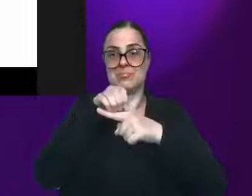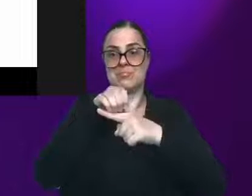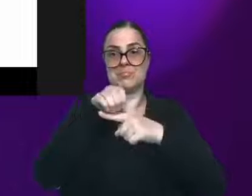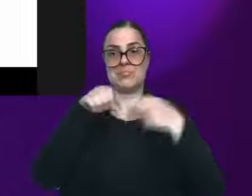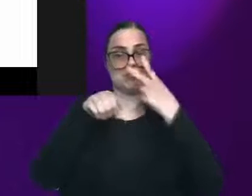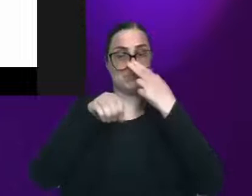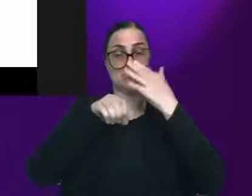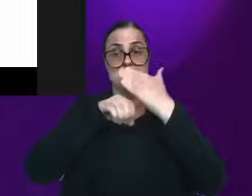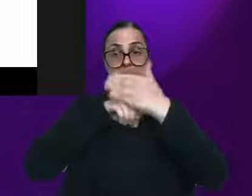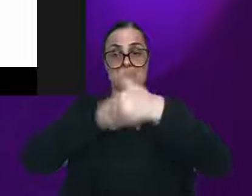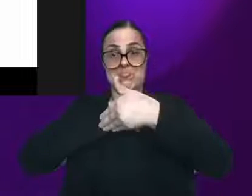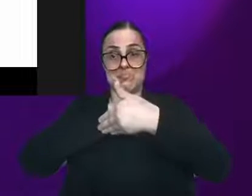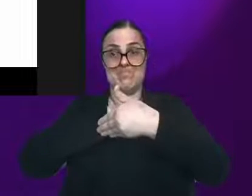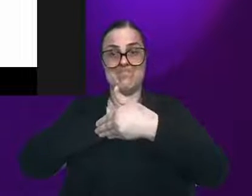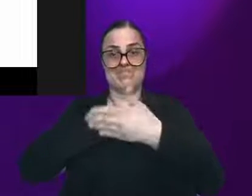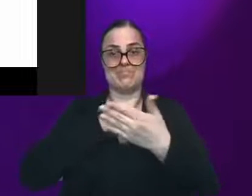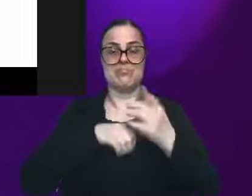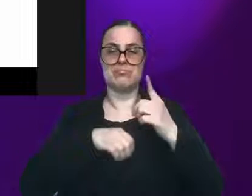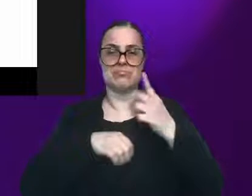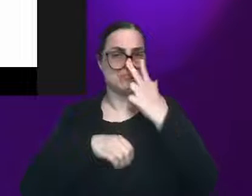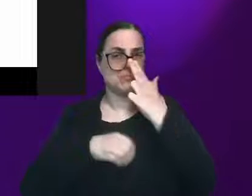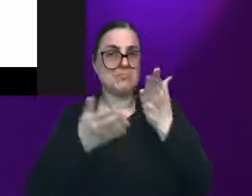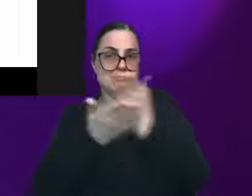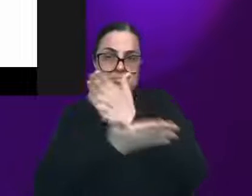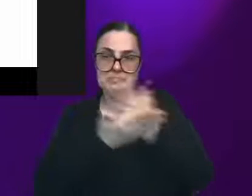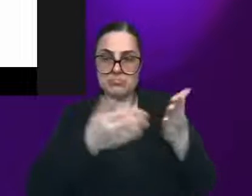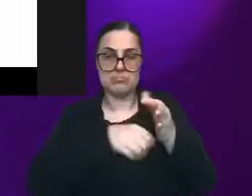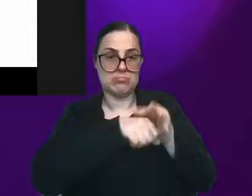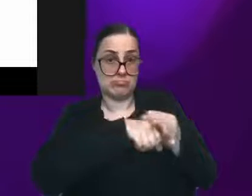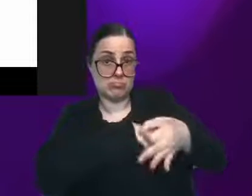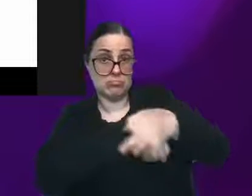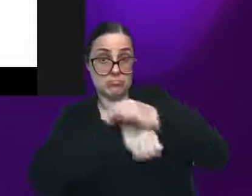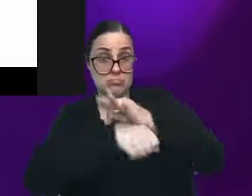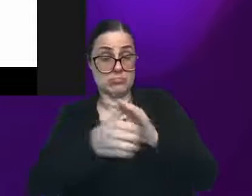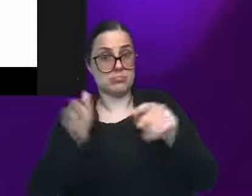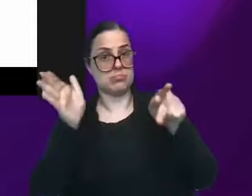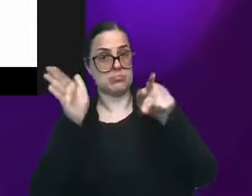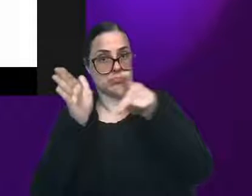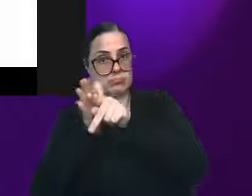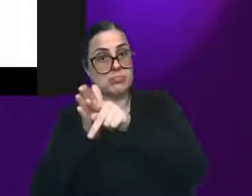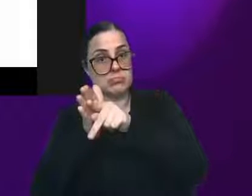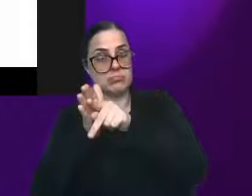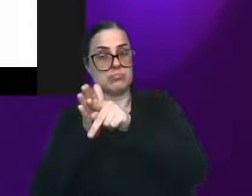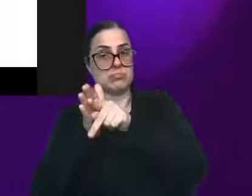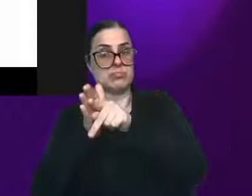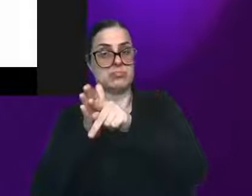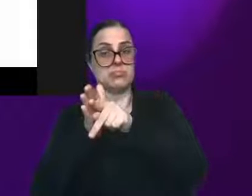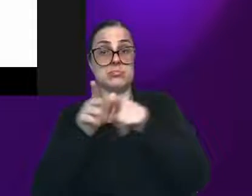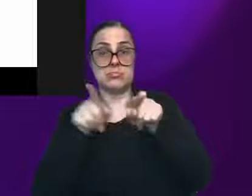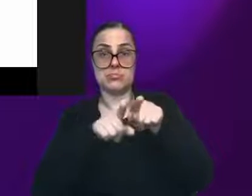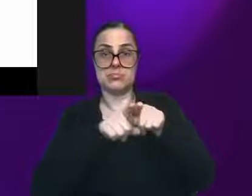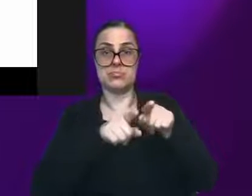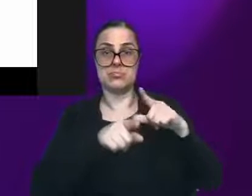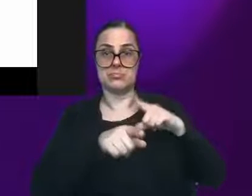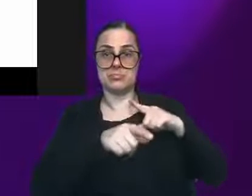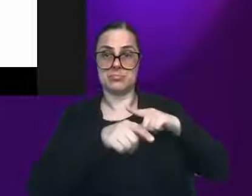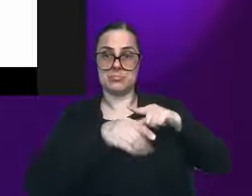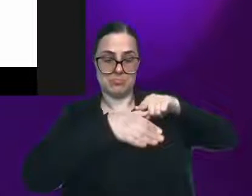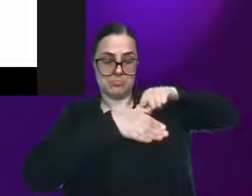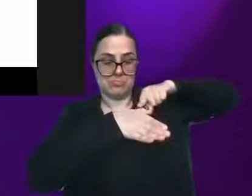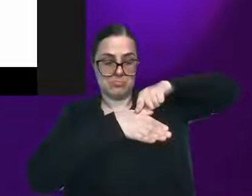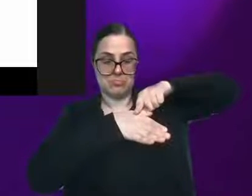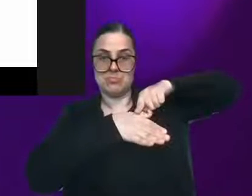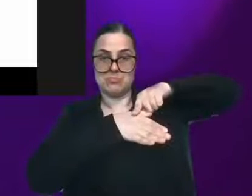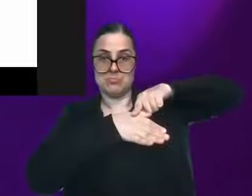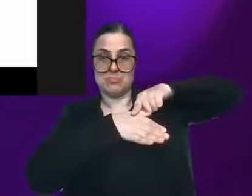separação das células tubulares e uma compressão da vênula renal por esse